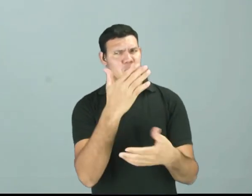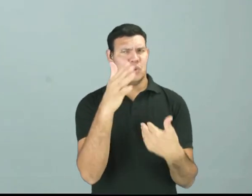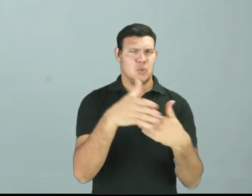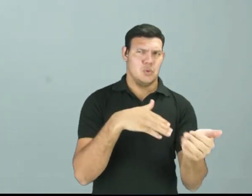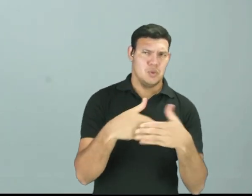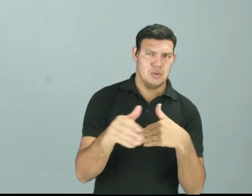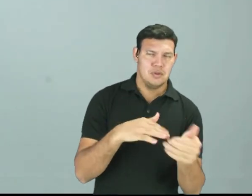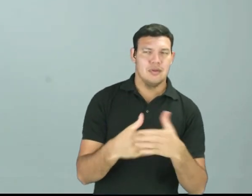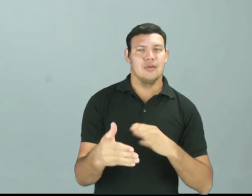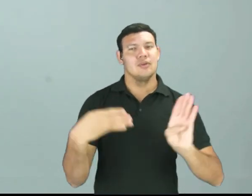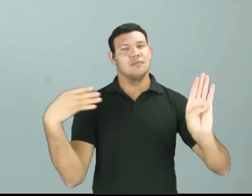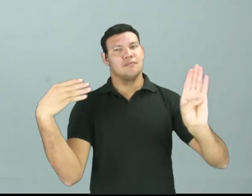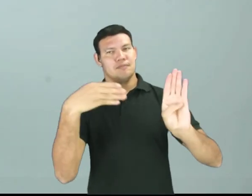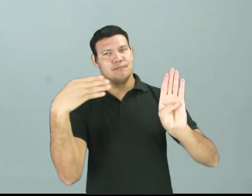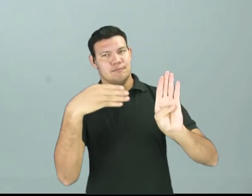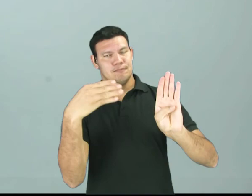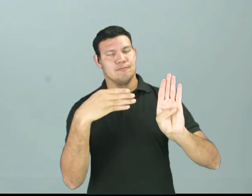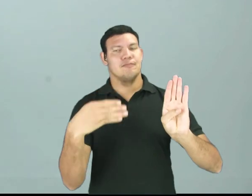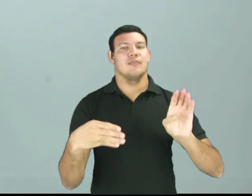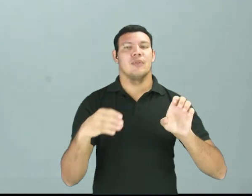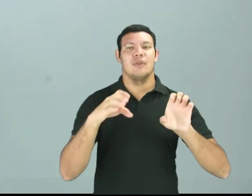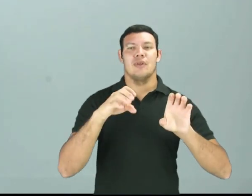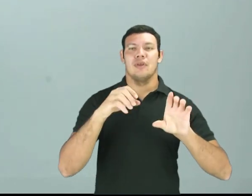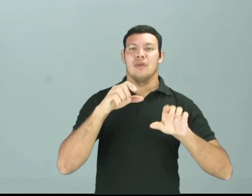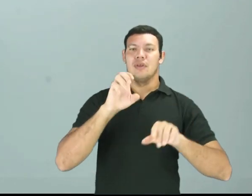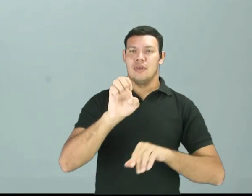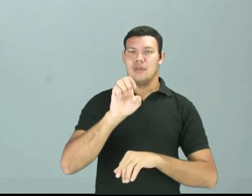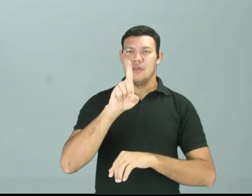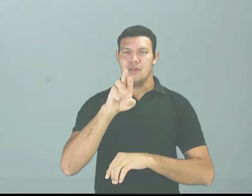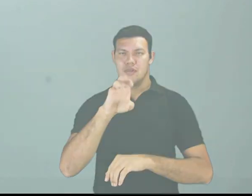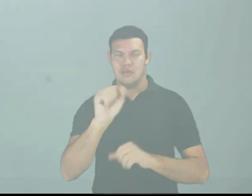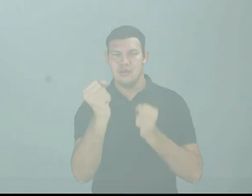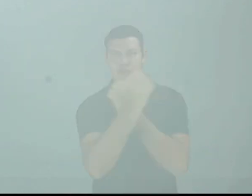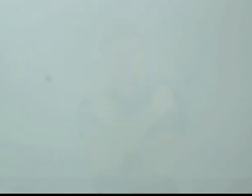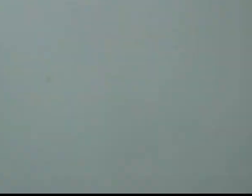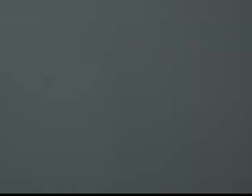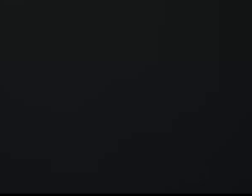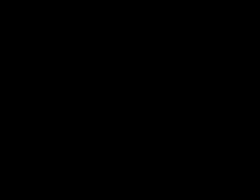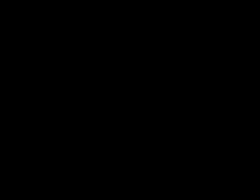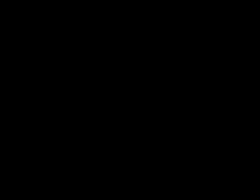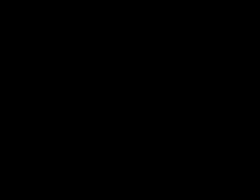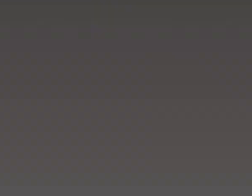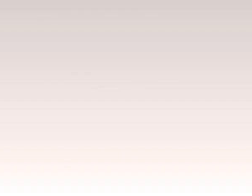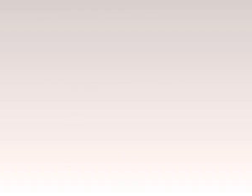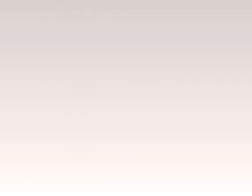basta acessar a plataforma da Eduque. Um abraço a todos e até a próxima!